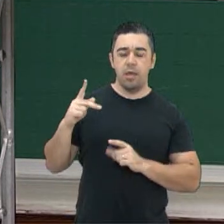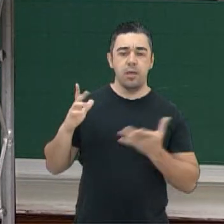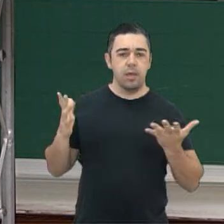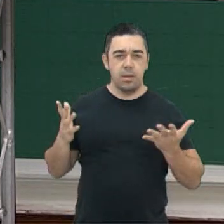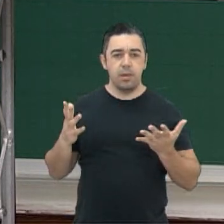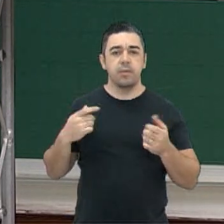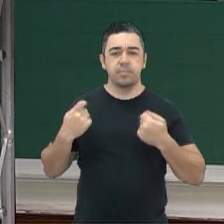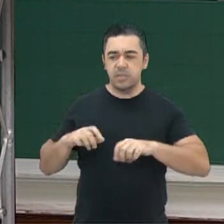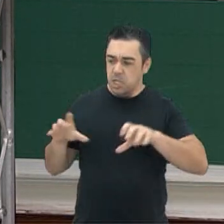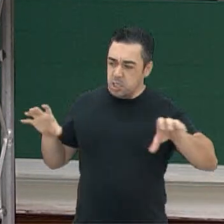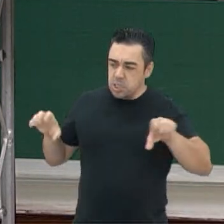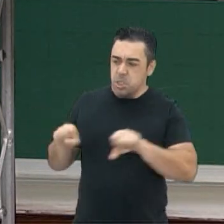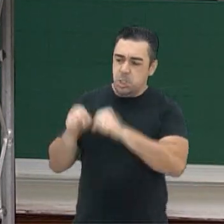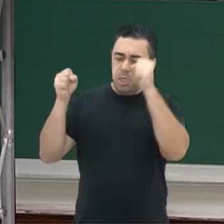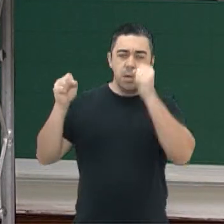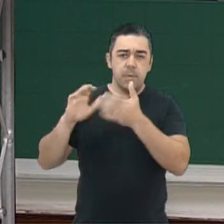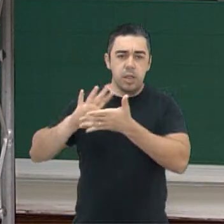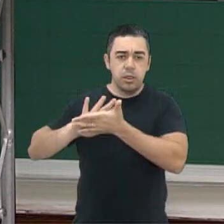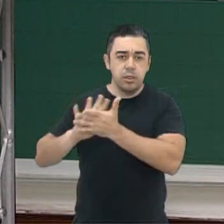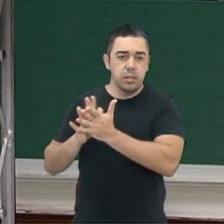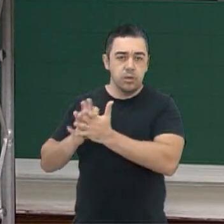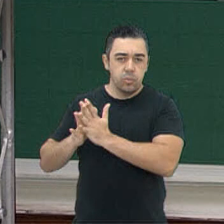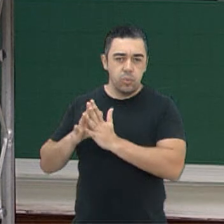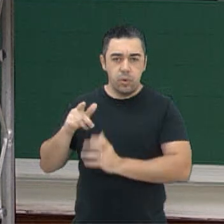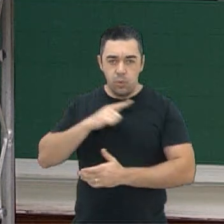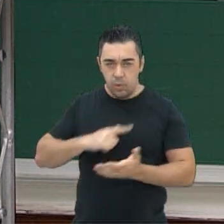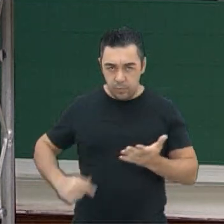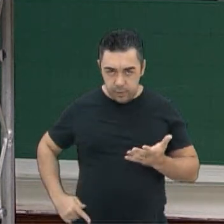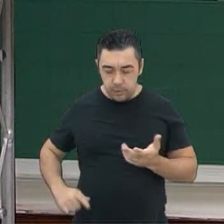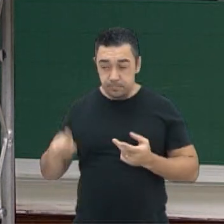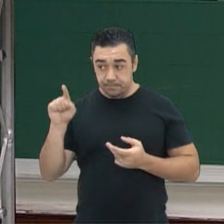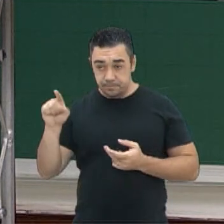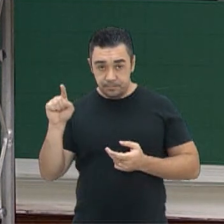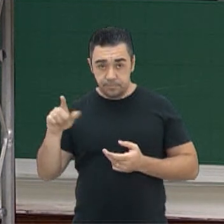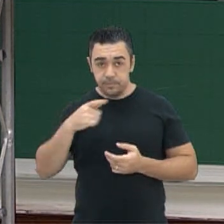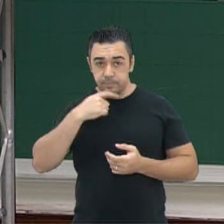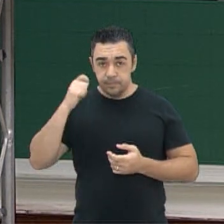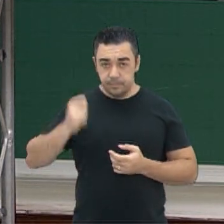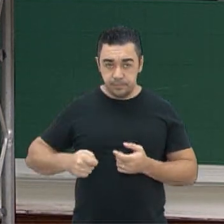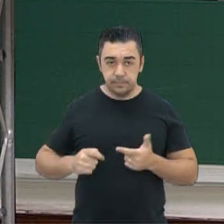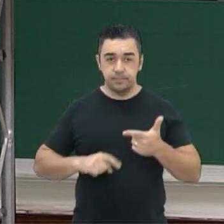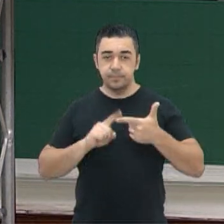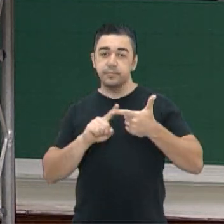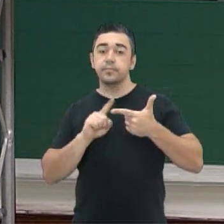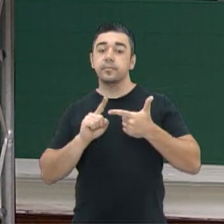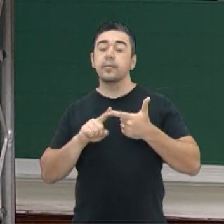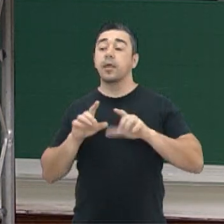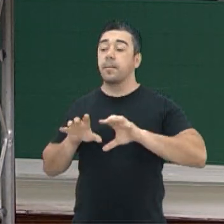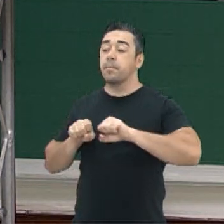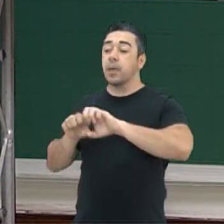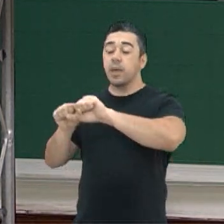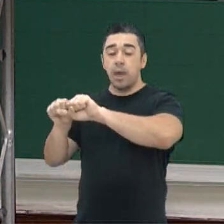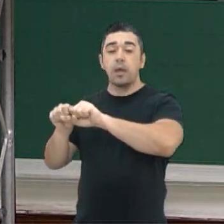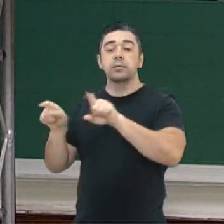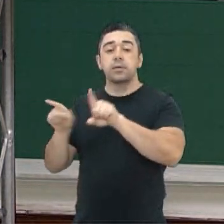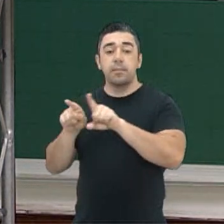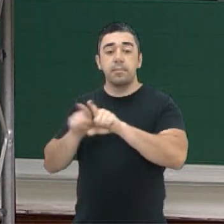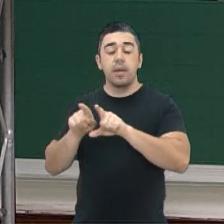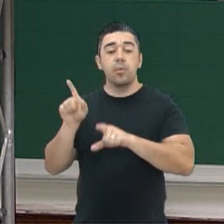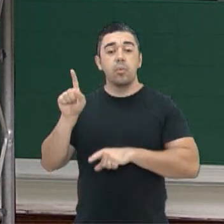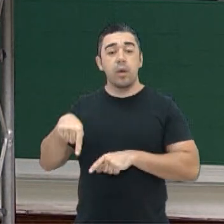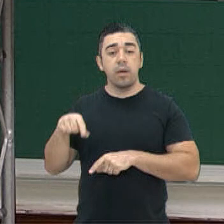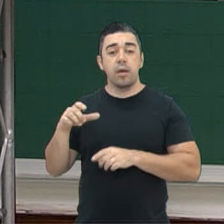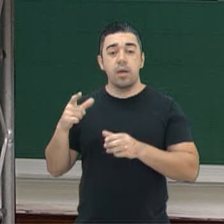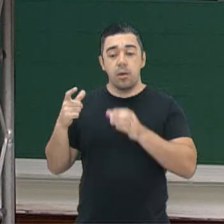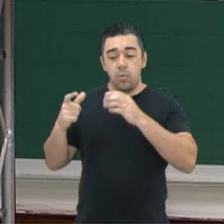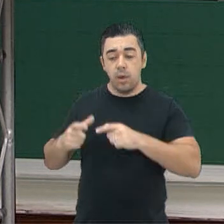dominado, o comunismo destruído no planeta, também estava no pacote, como diz o outro. Dominar as reservas de petróleo do Cáucaso soviético e